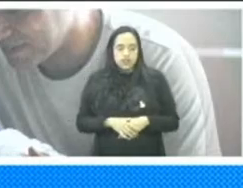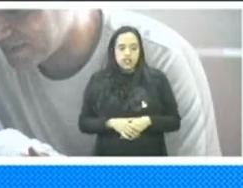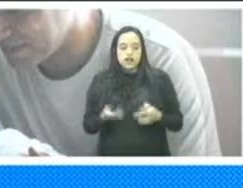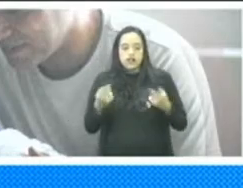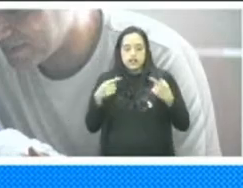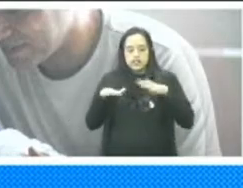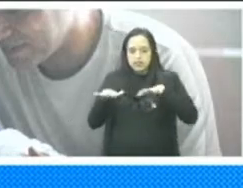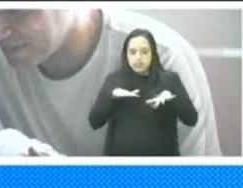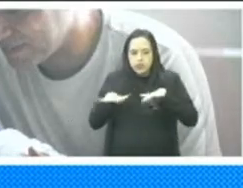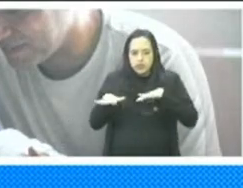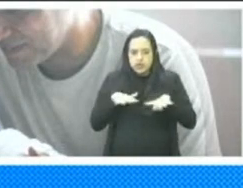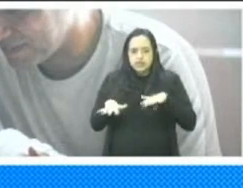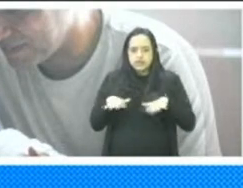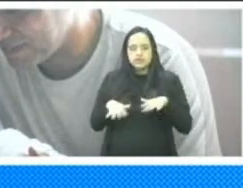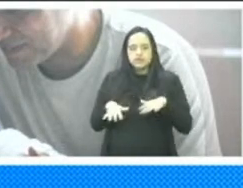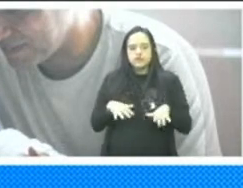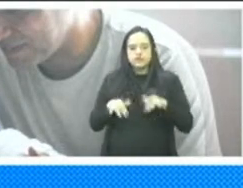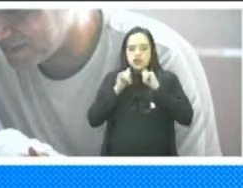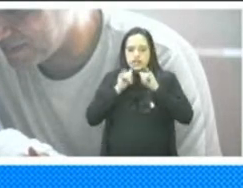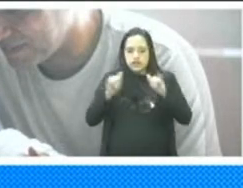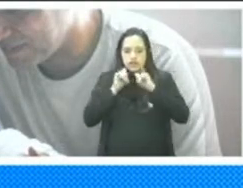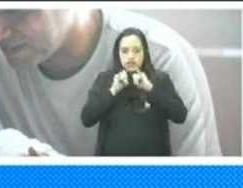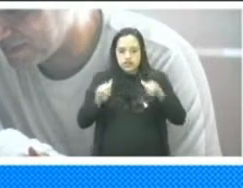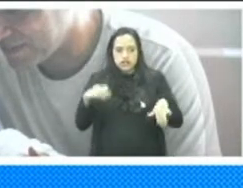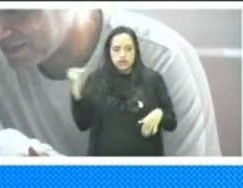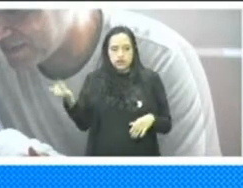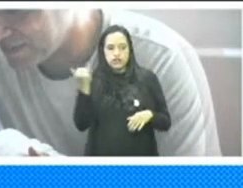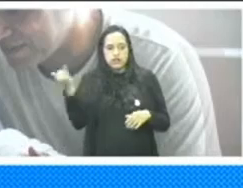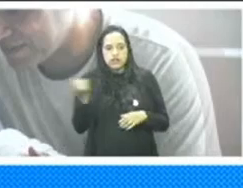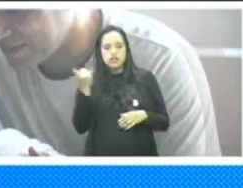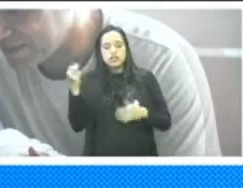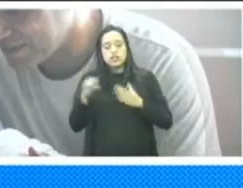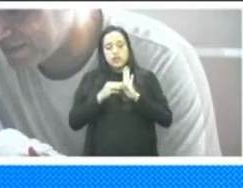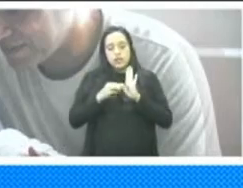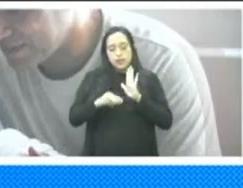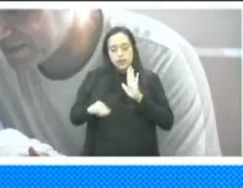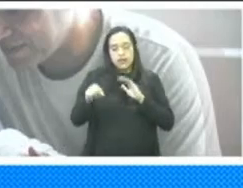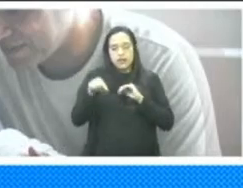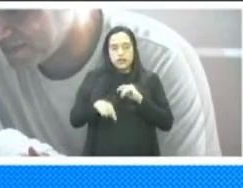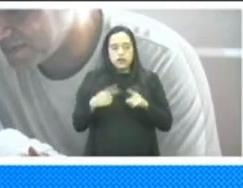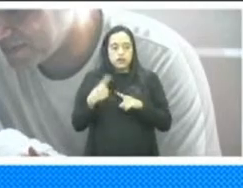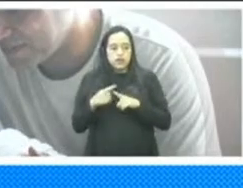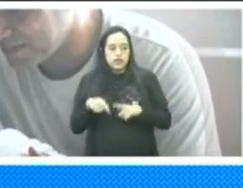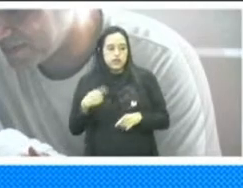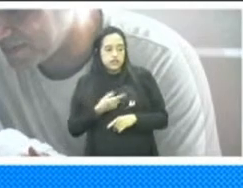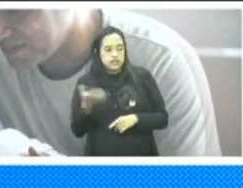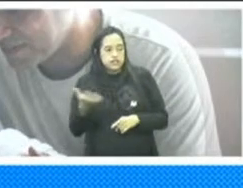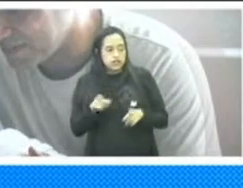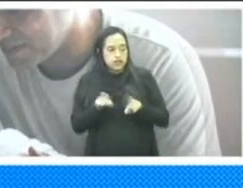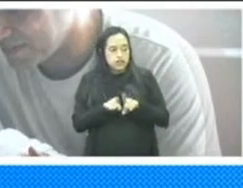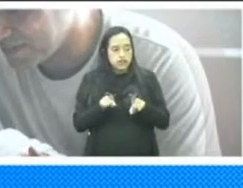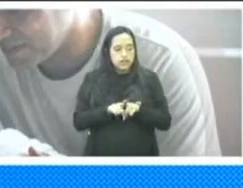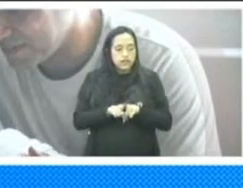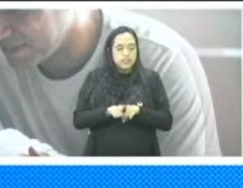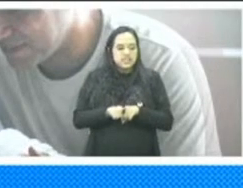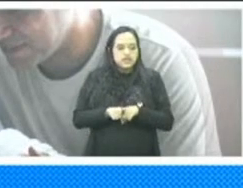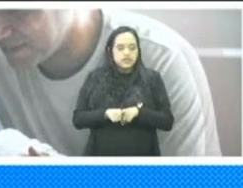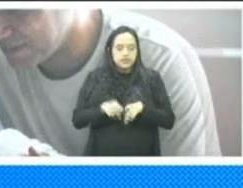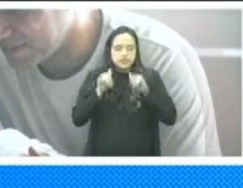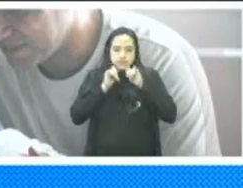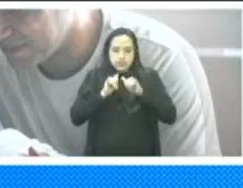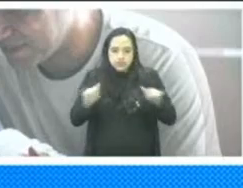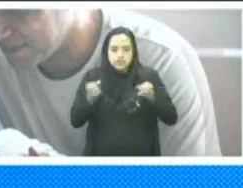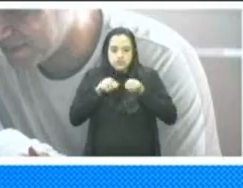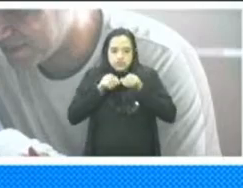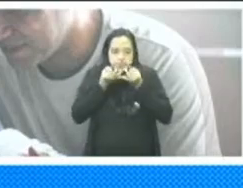dessa mobilização, a divulgação sobre a importância do método Canguru, porque a gente quer também